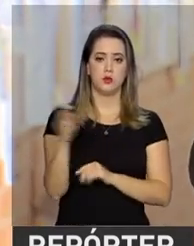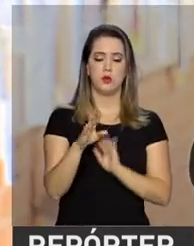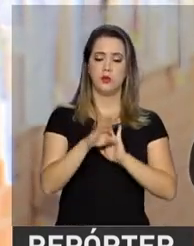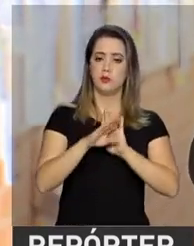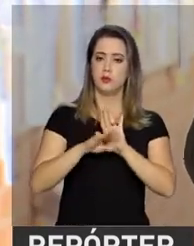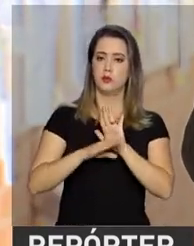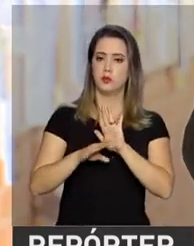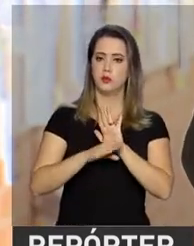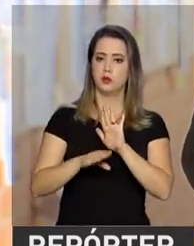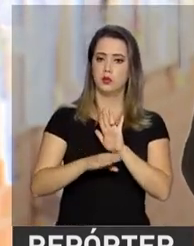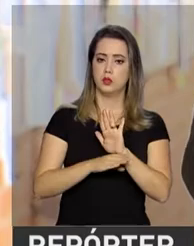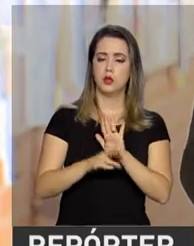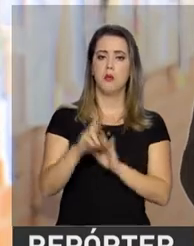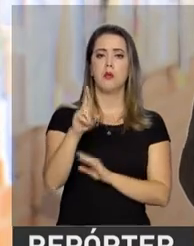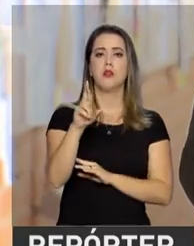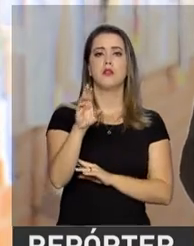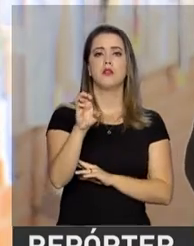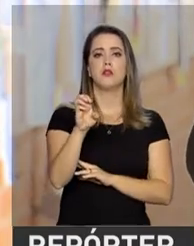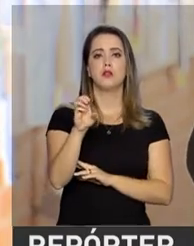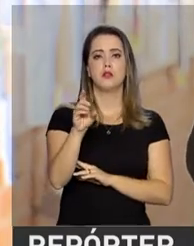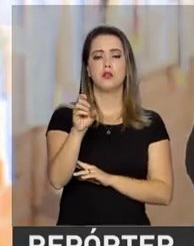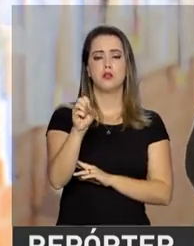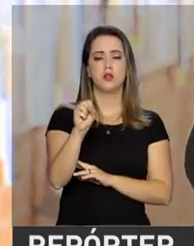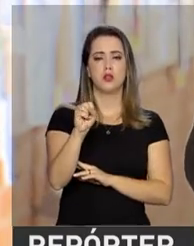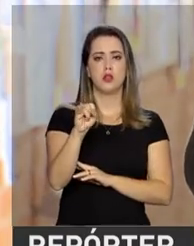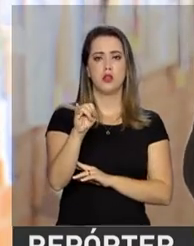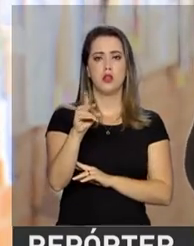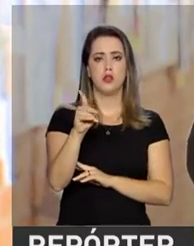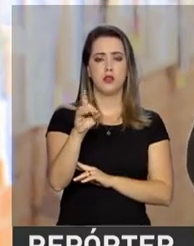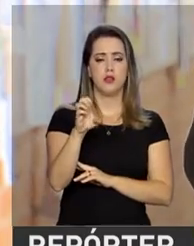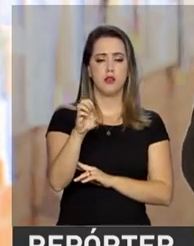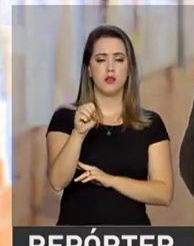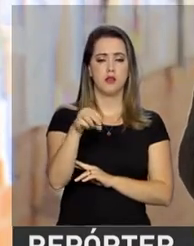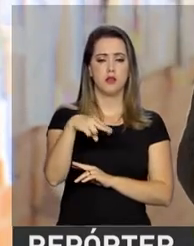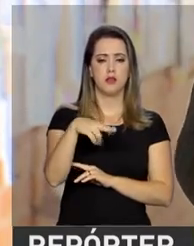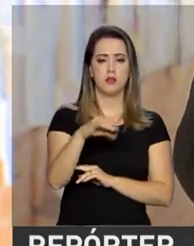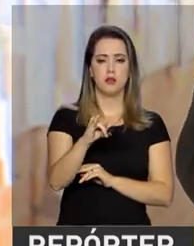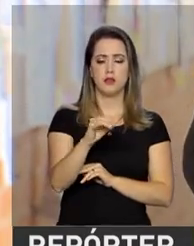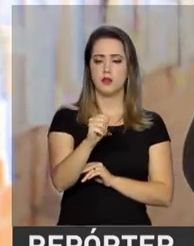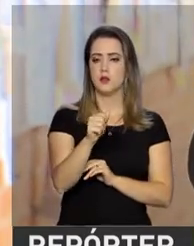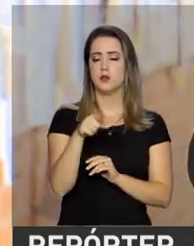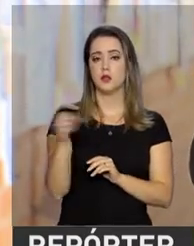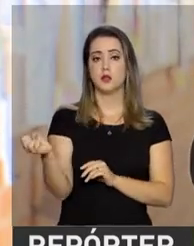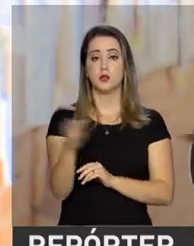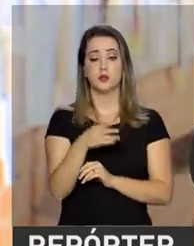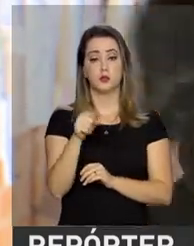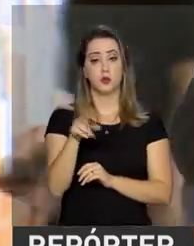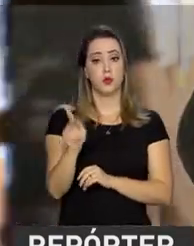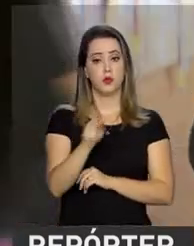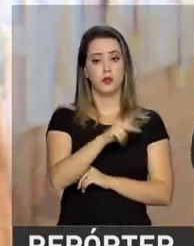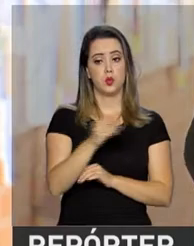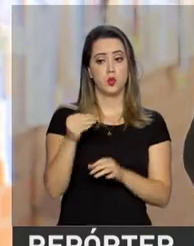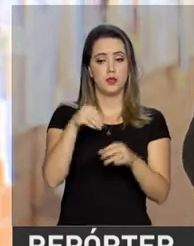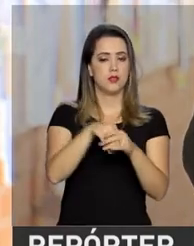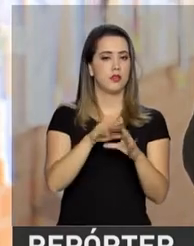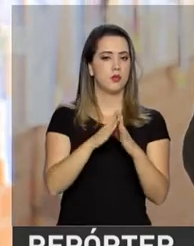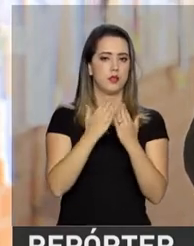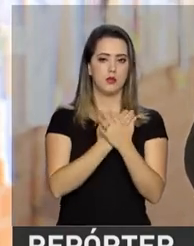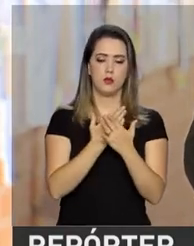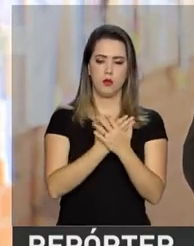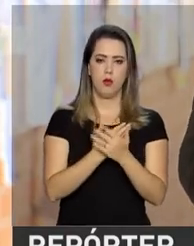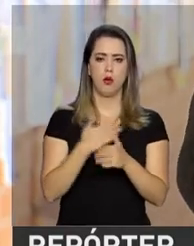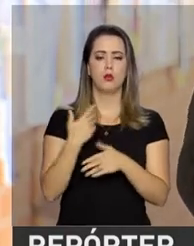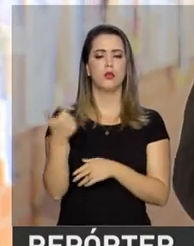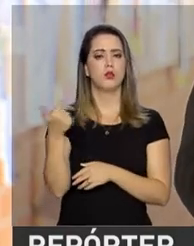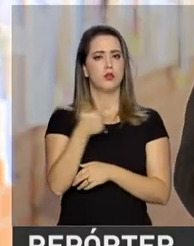pedagógica, que é uma continuidade do PIBID. A iniciativa prevê uma imersão dos futuros professores nas escolas públicas